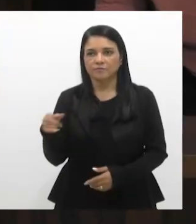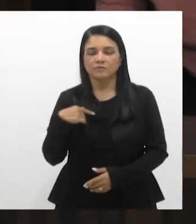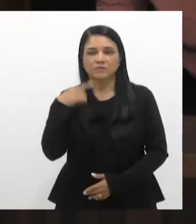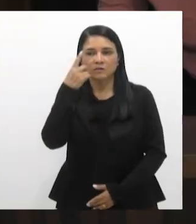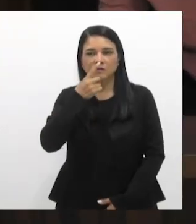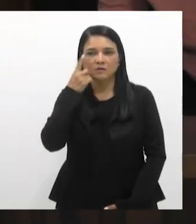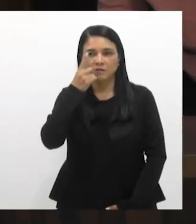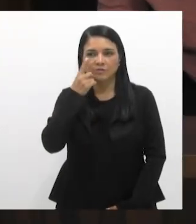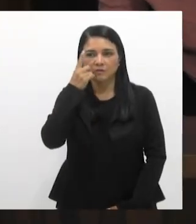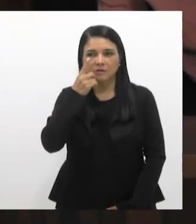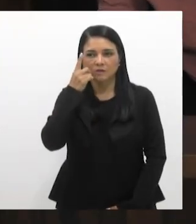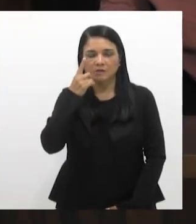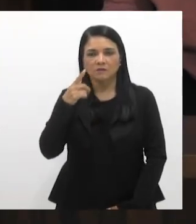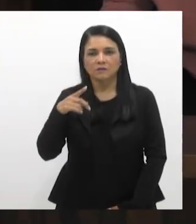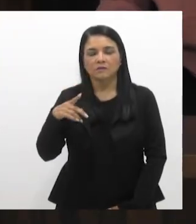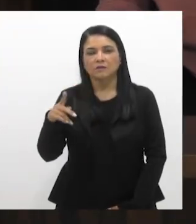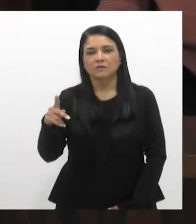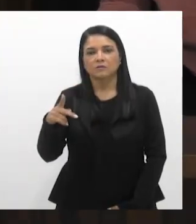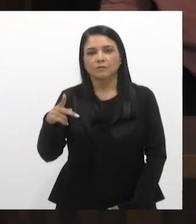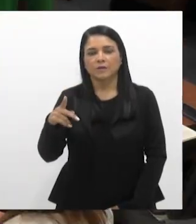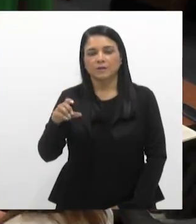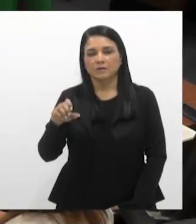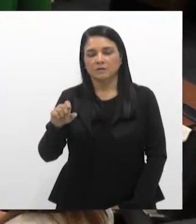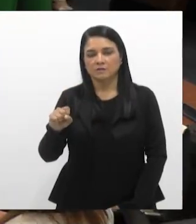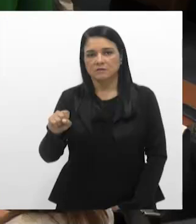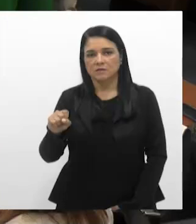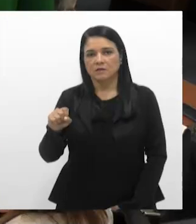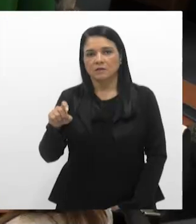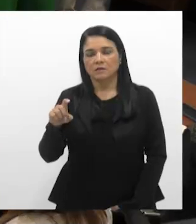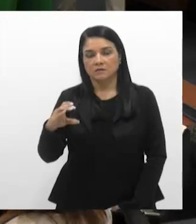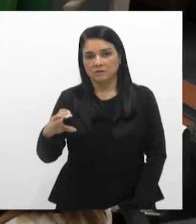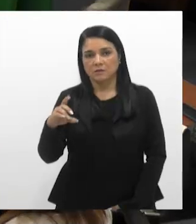Deputada PCdoB. Obrigada.